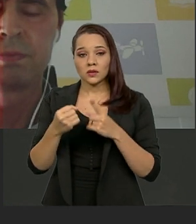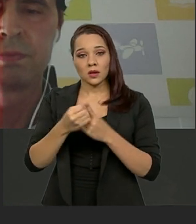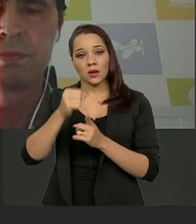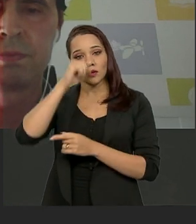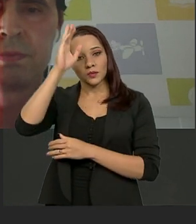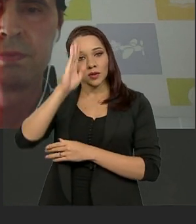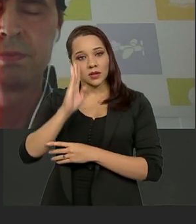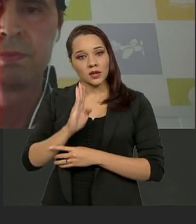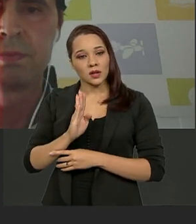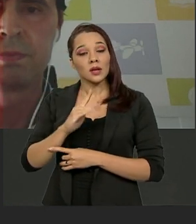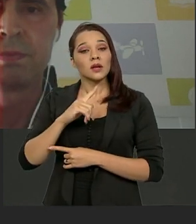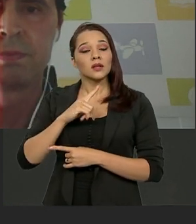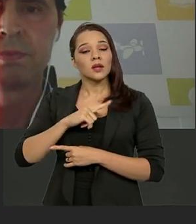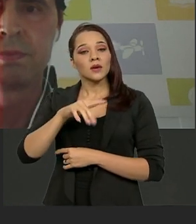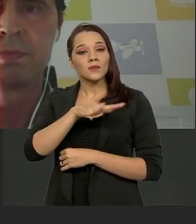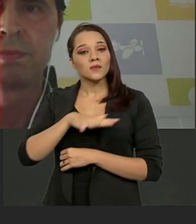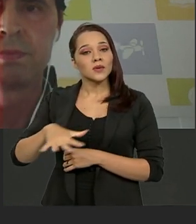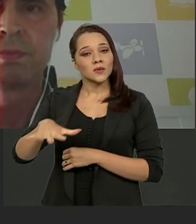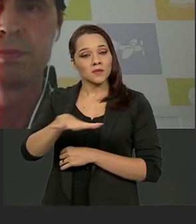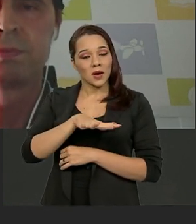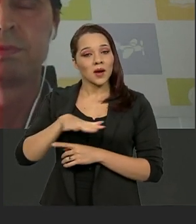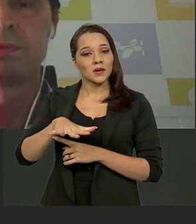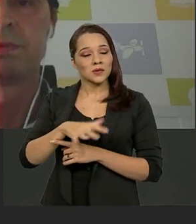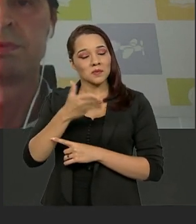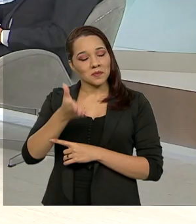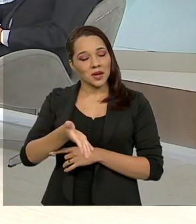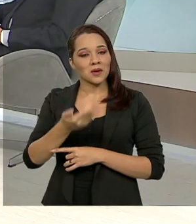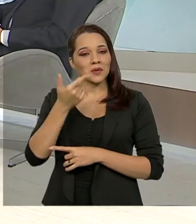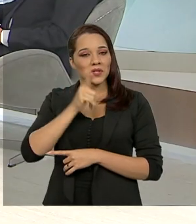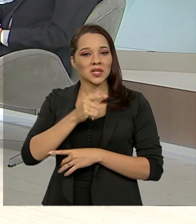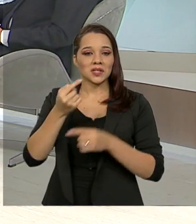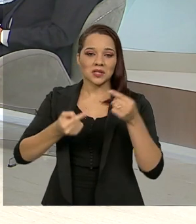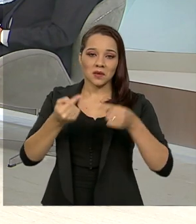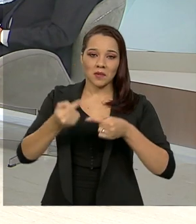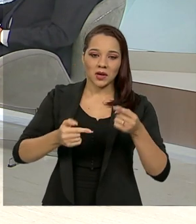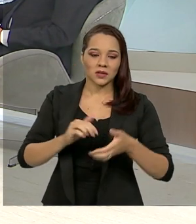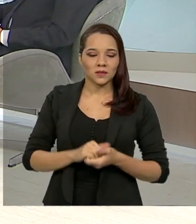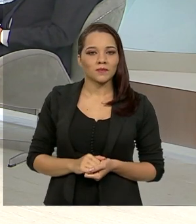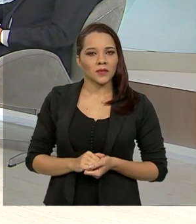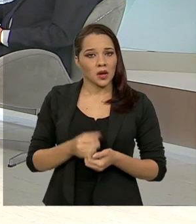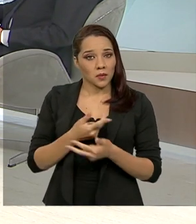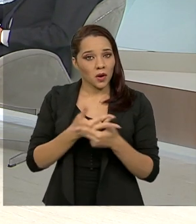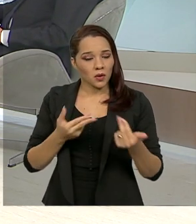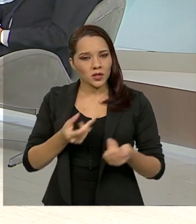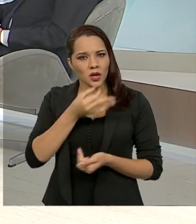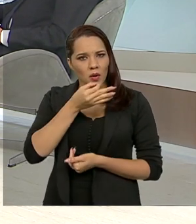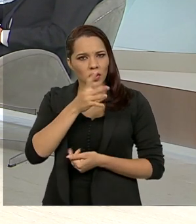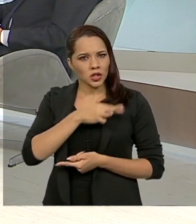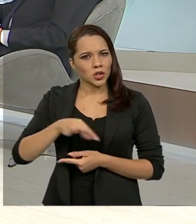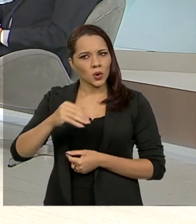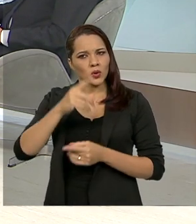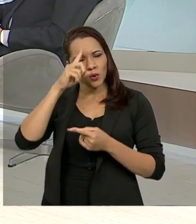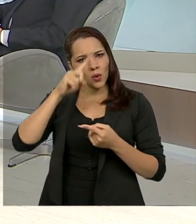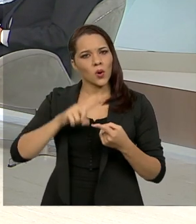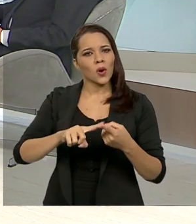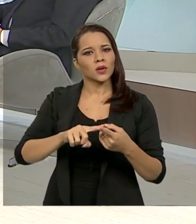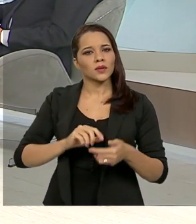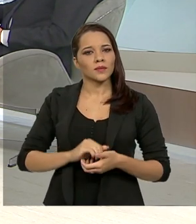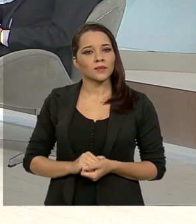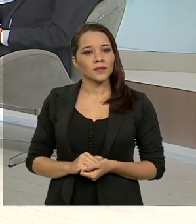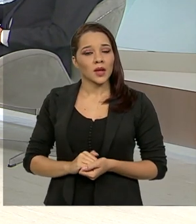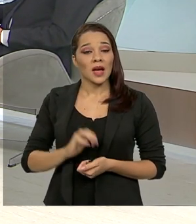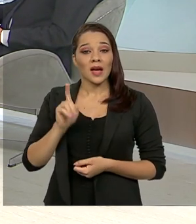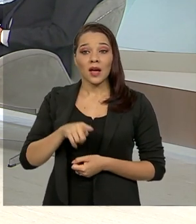brasileira tenham espaço para este debate. E uma coisa que eu acho que todos concordamos, né? É